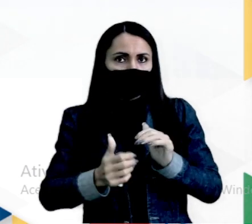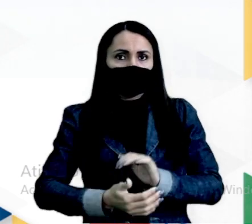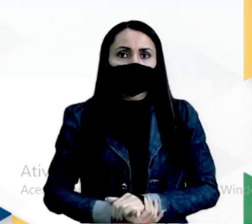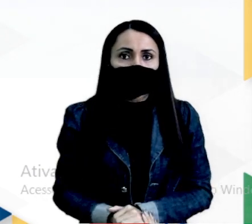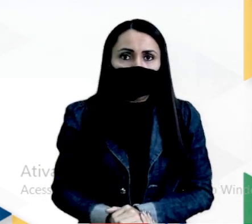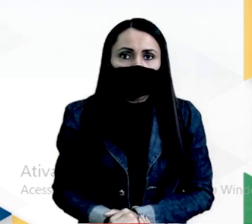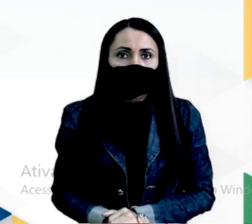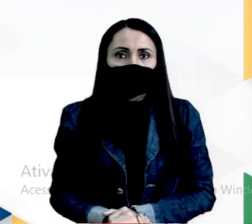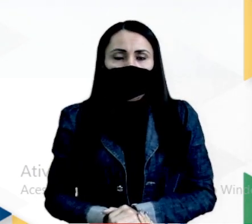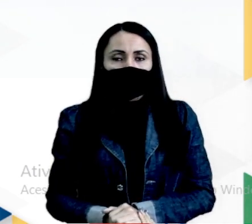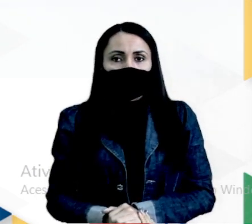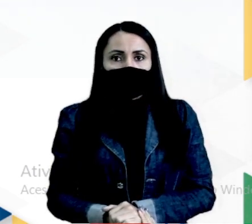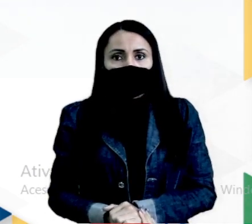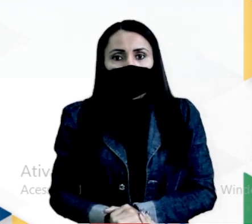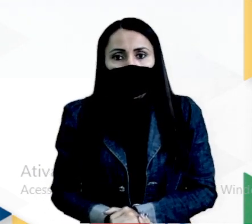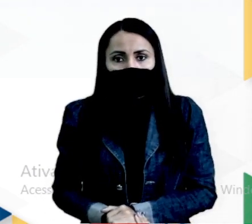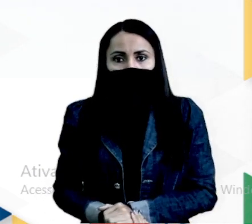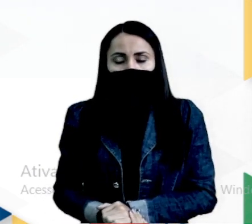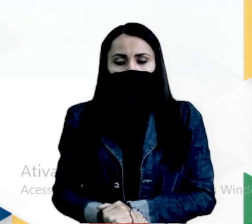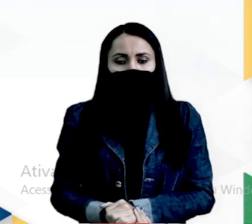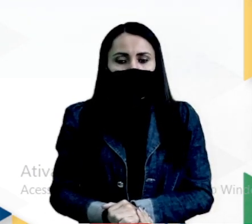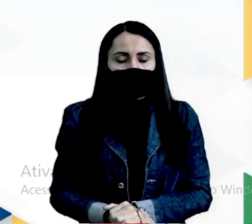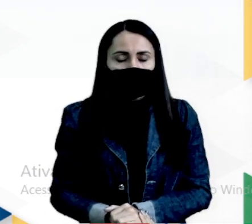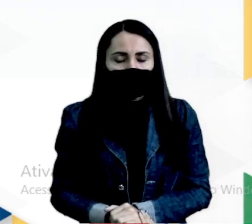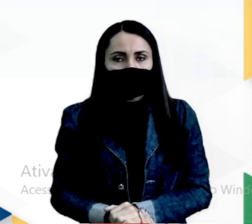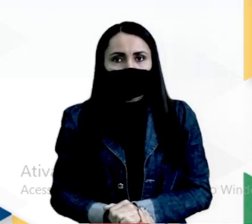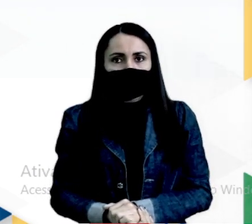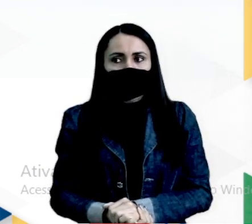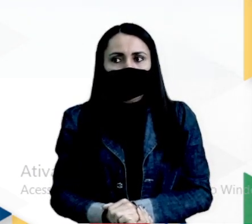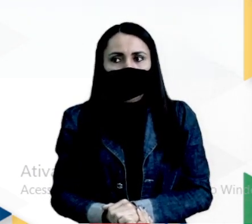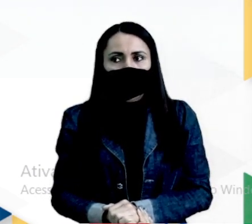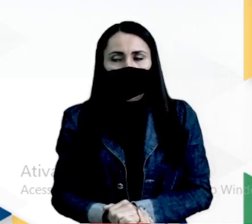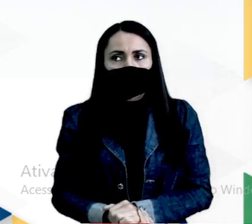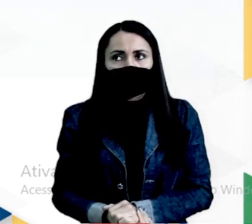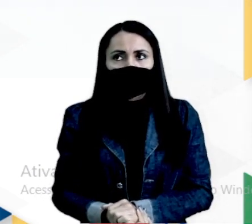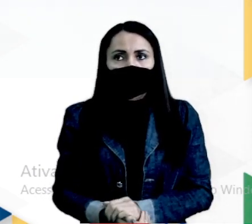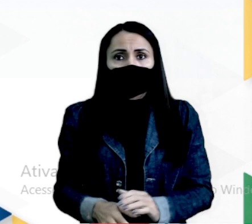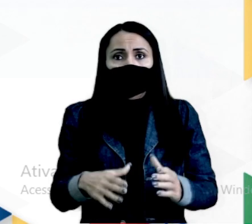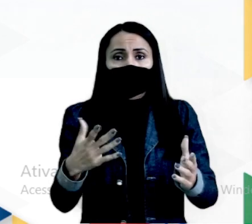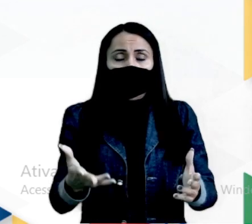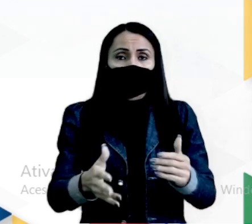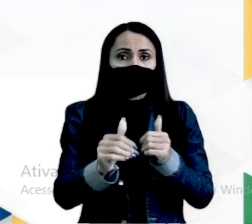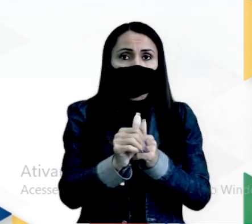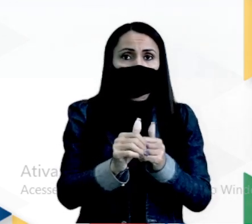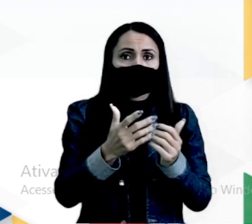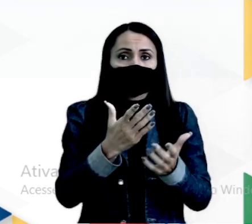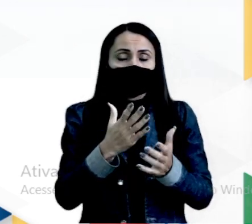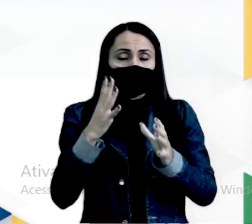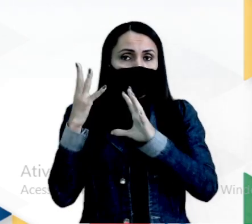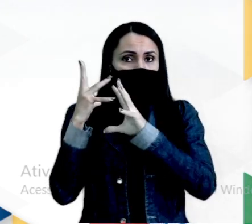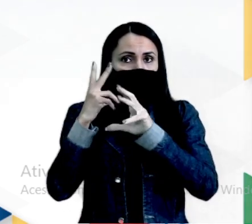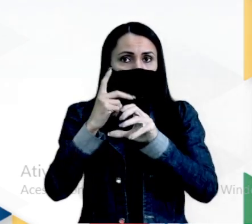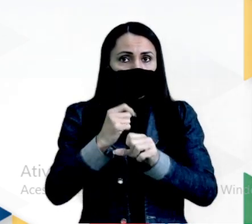Então, quando o contorno de um polígono, a medida desse perímetro corresponde à soma das medidas do comprimento de